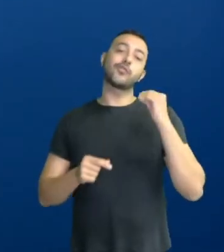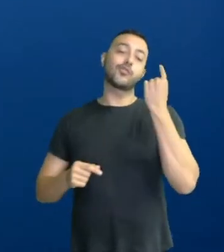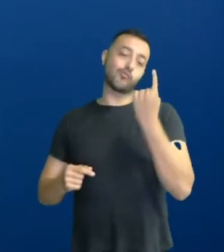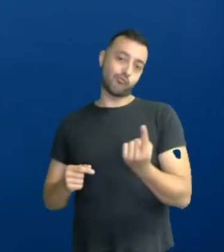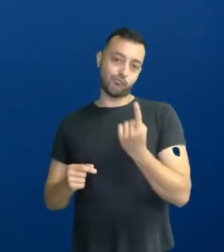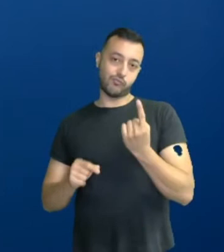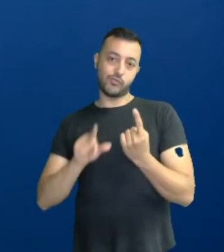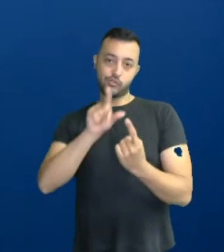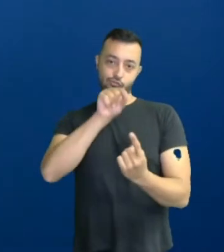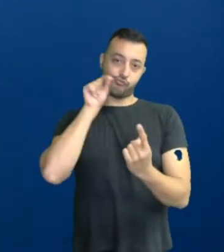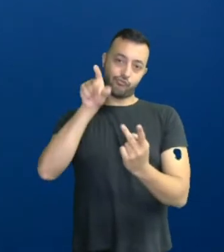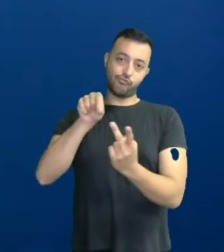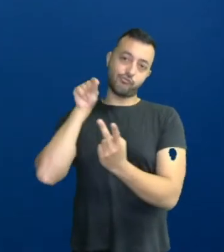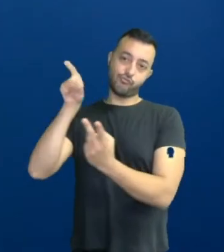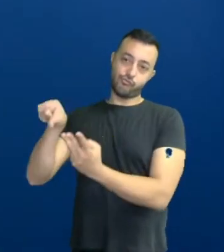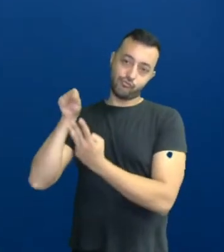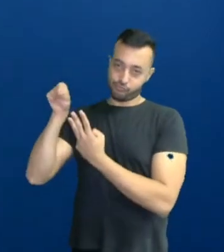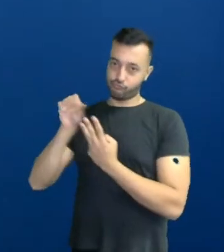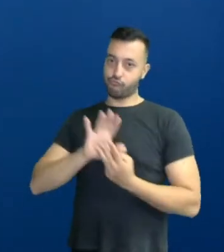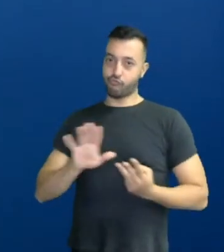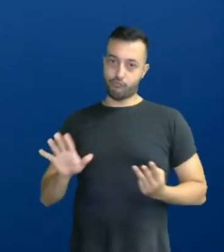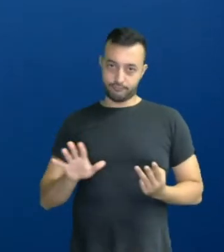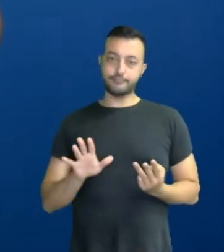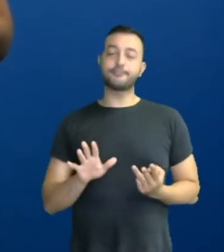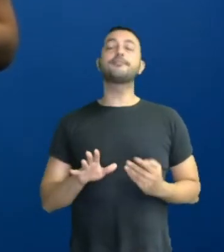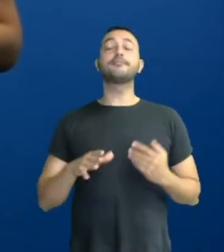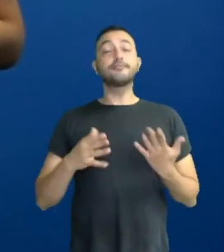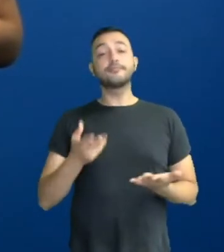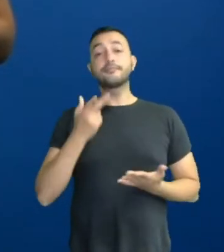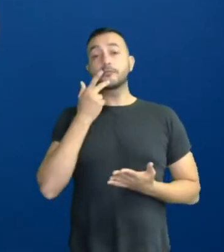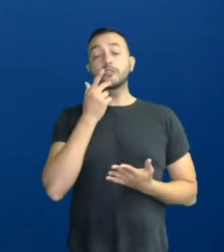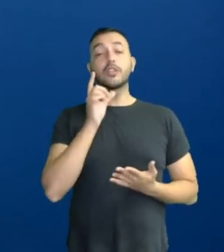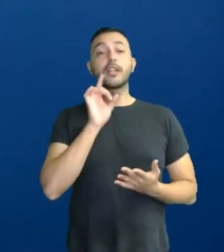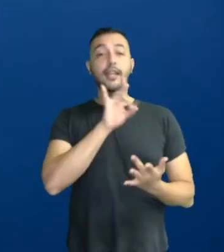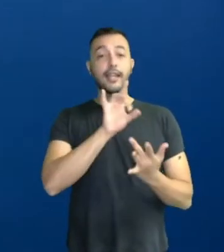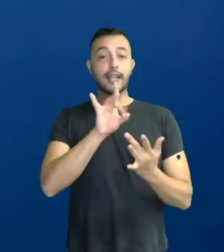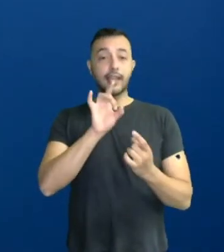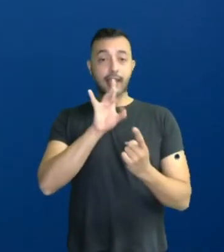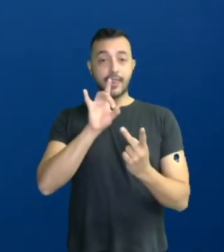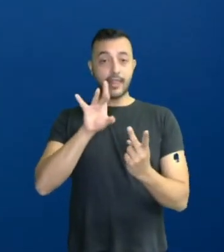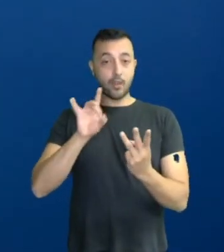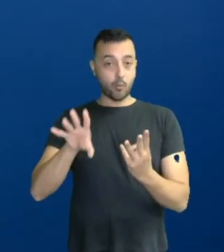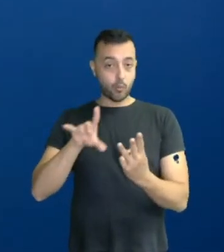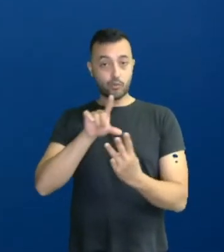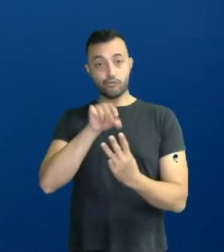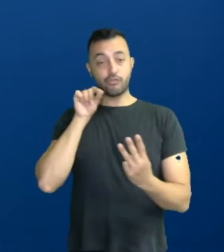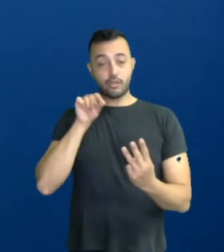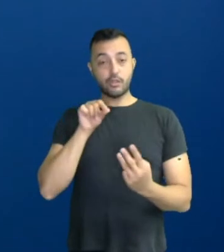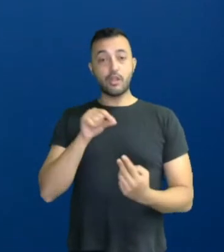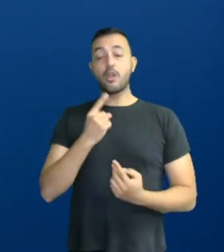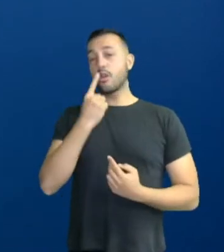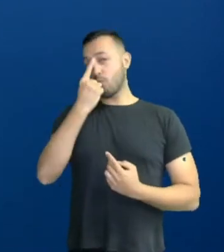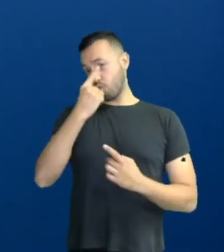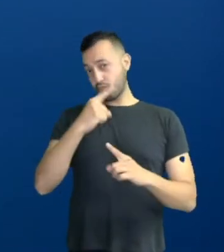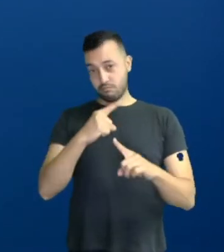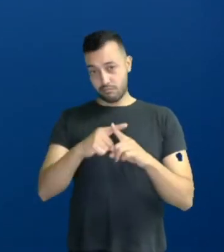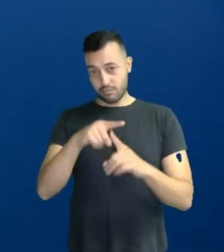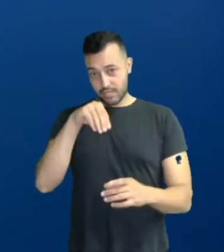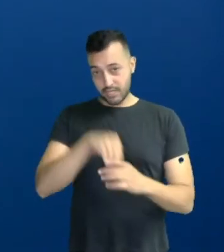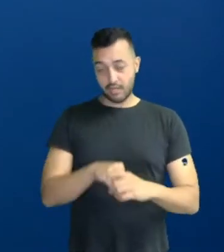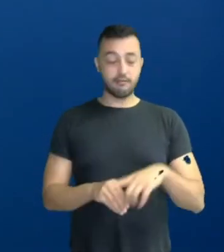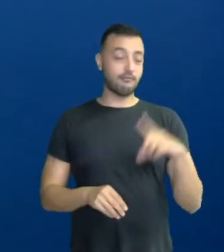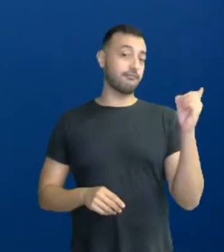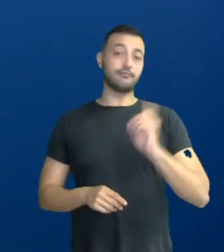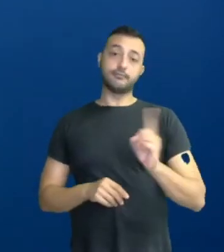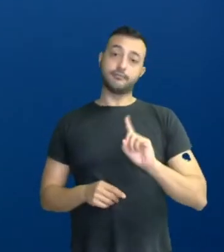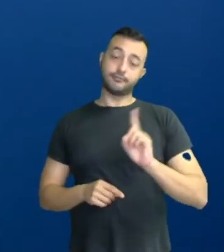de cada. Ver bem. Quando ele diz um de cada, esse um não vai entrar na sua multiplicação, tá